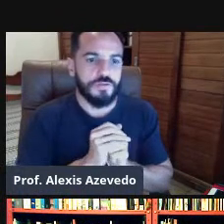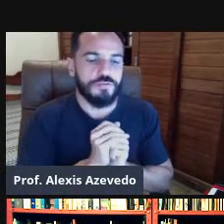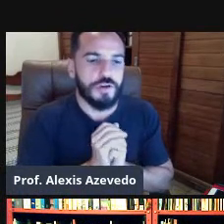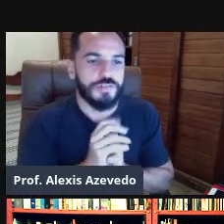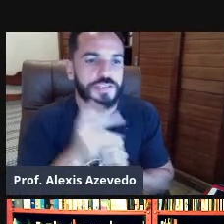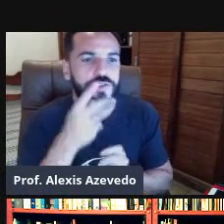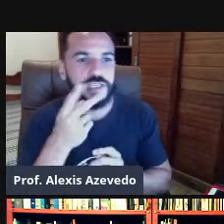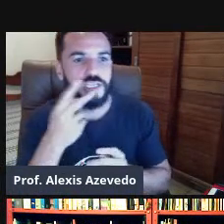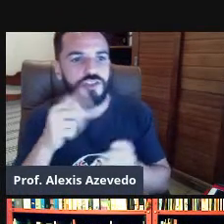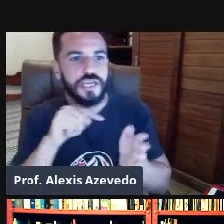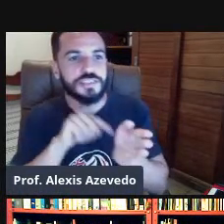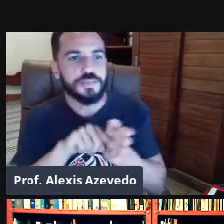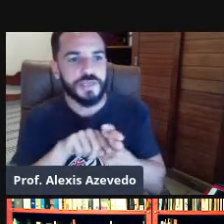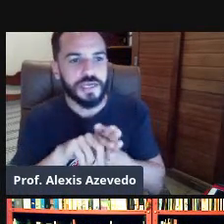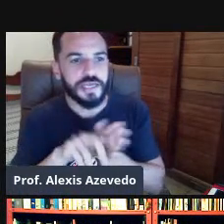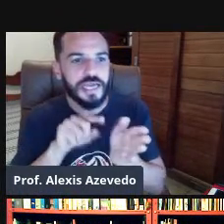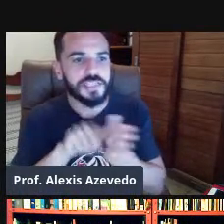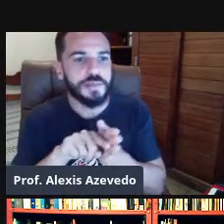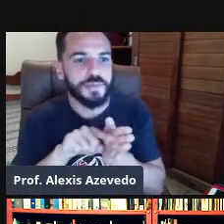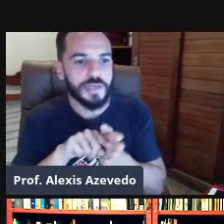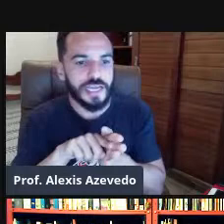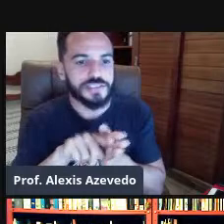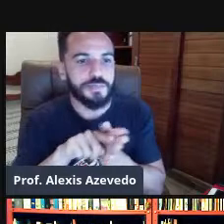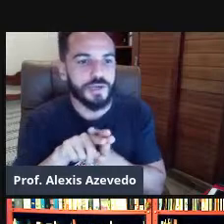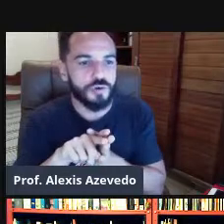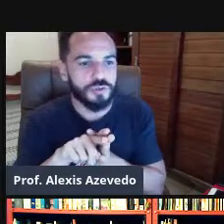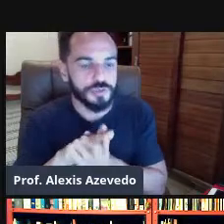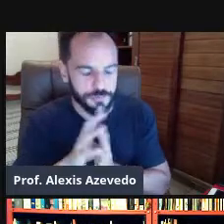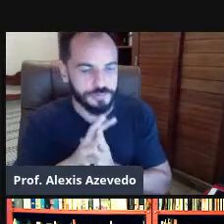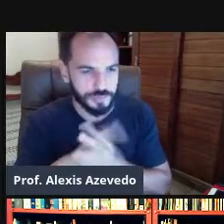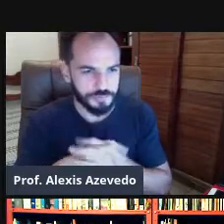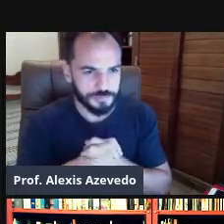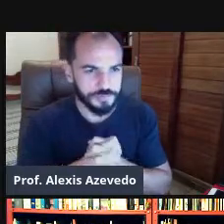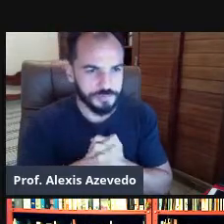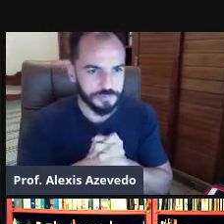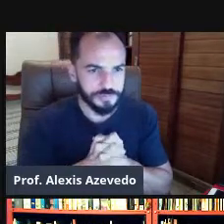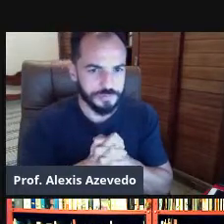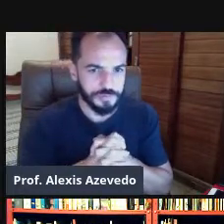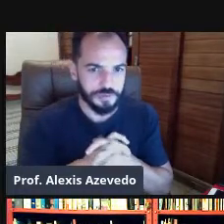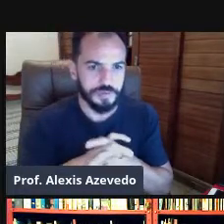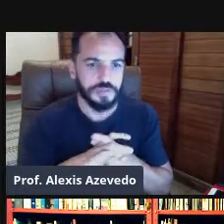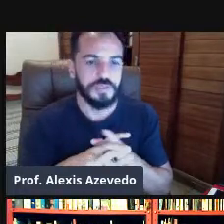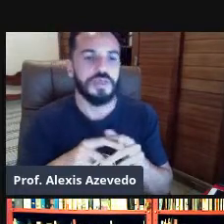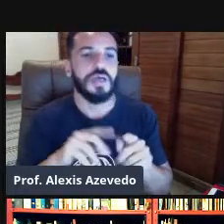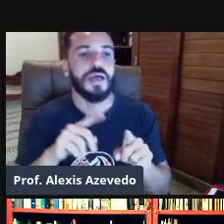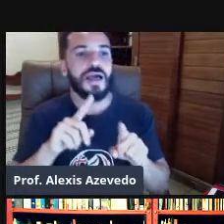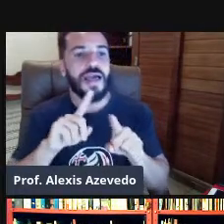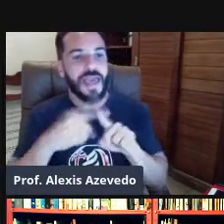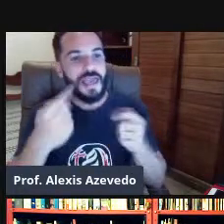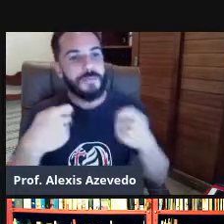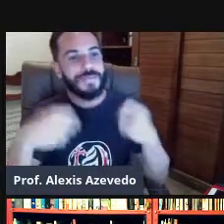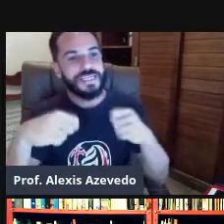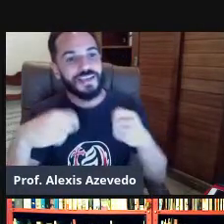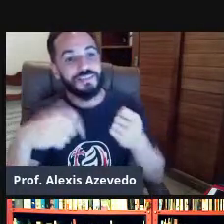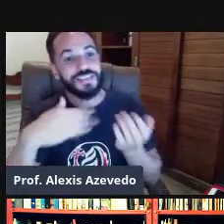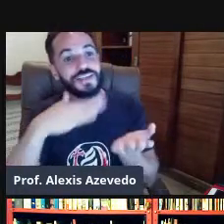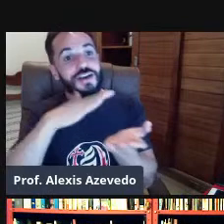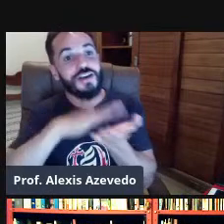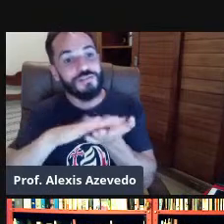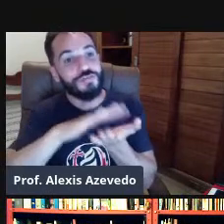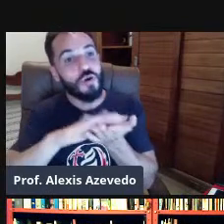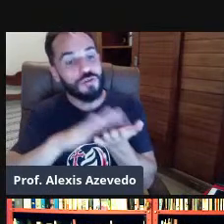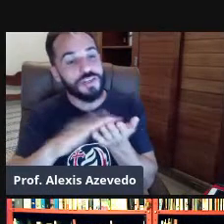vocês. Essa ideia, né? De verdade, a ideia inicial era fazer um folder mesmo, que você pudesse dobrar em